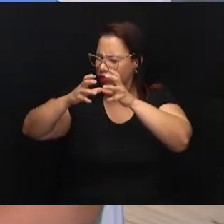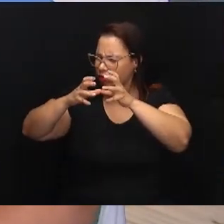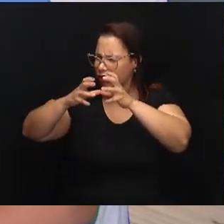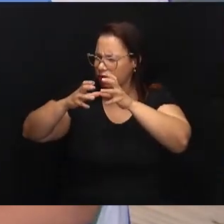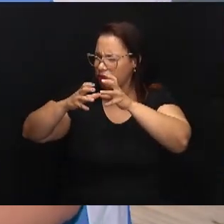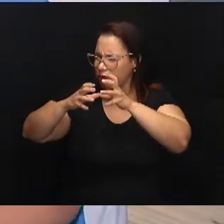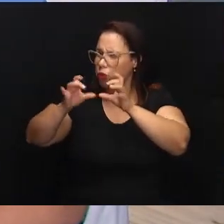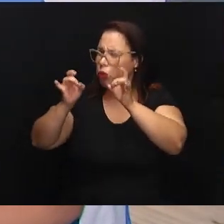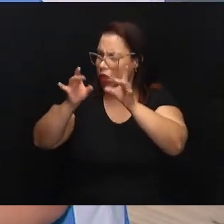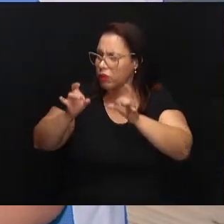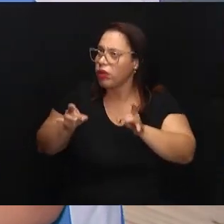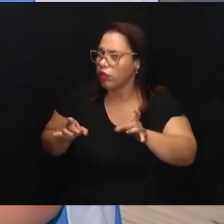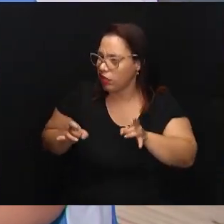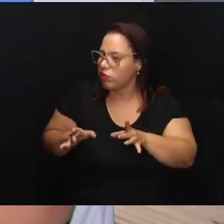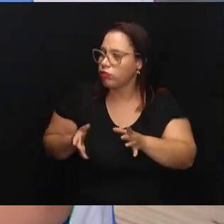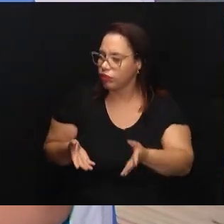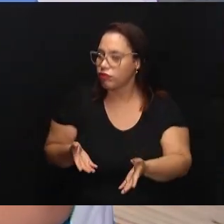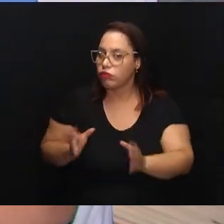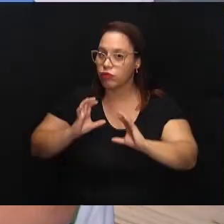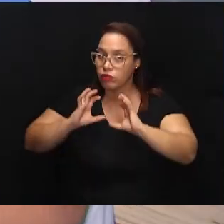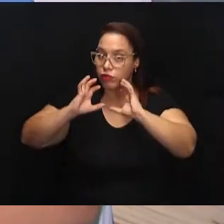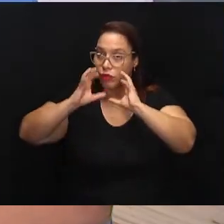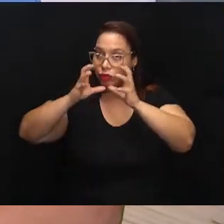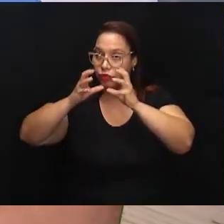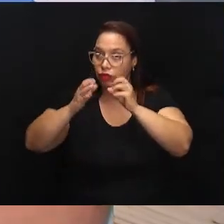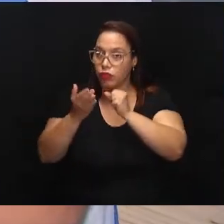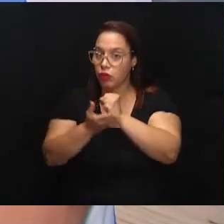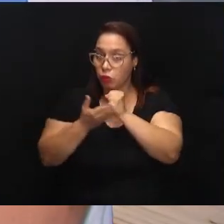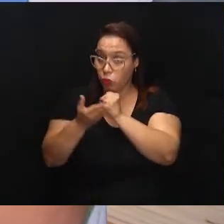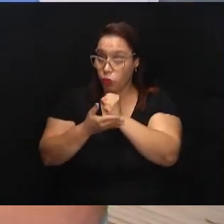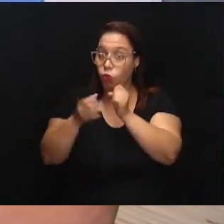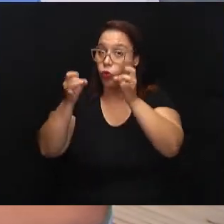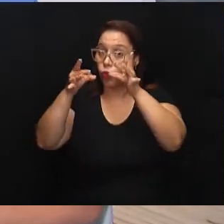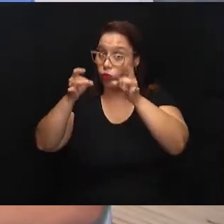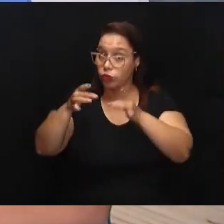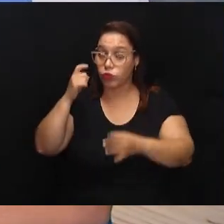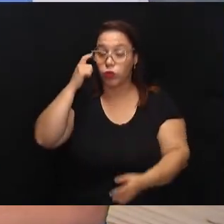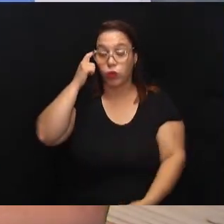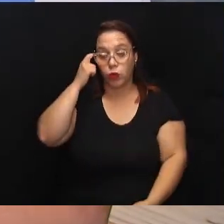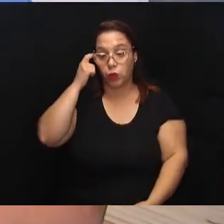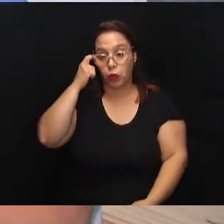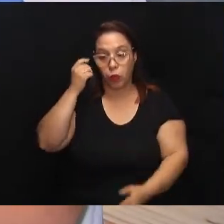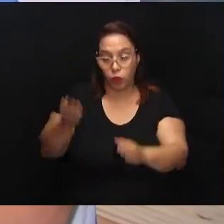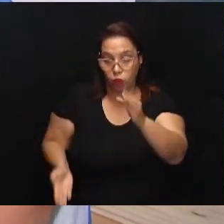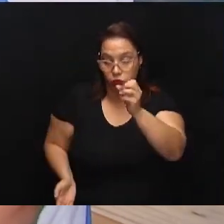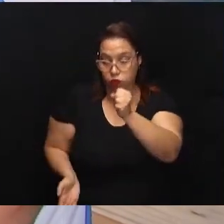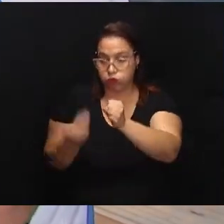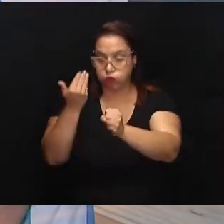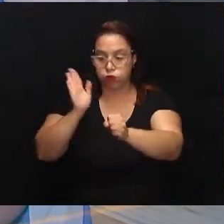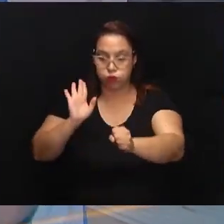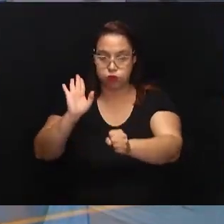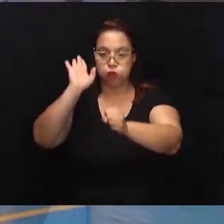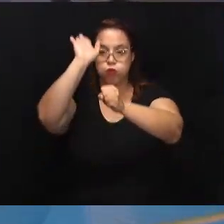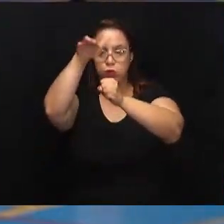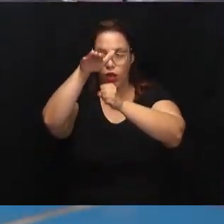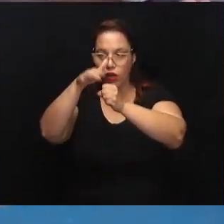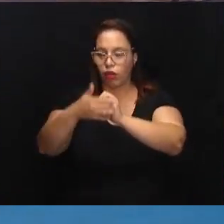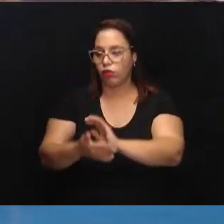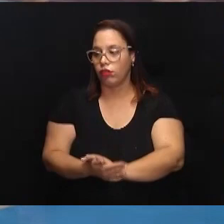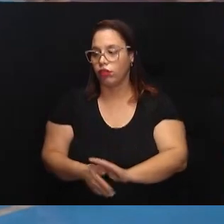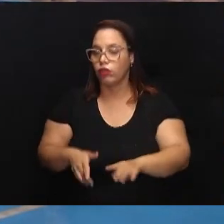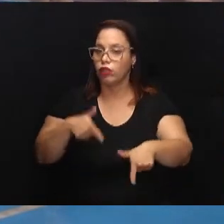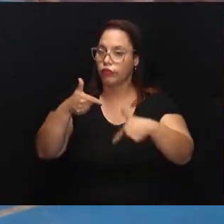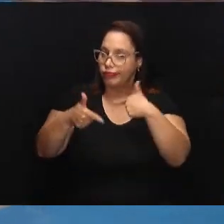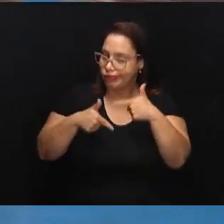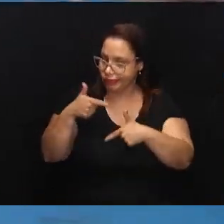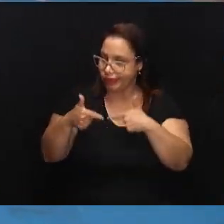modalidade muito específica, né? Ele joga com fundamentos muito específicos de recepção, levantamento e ataque. A gente